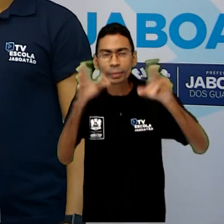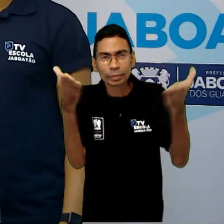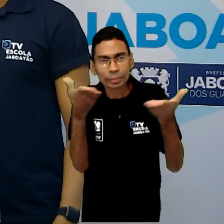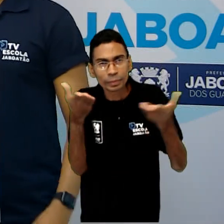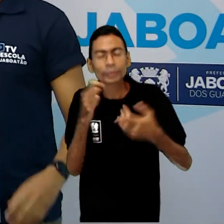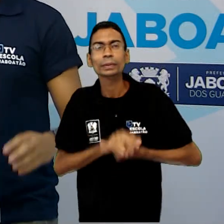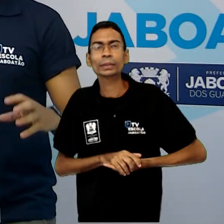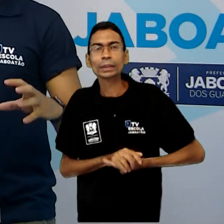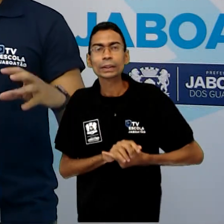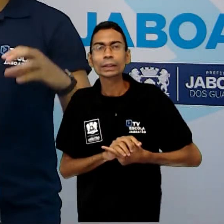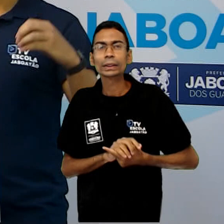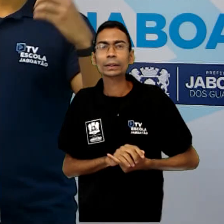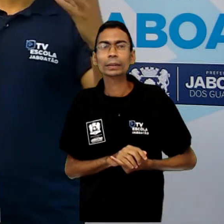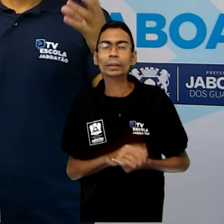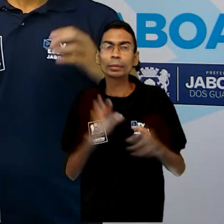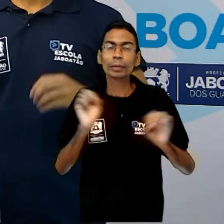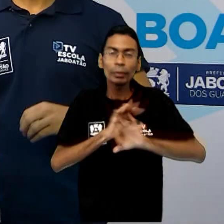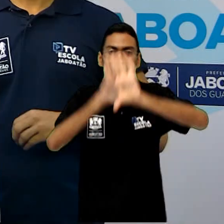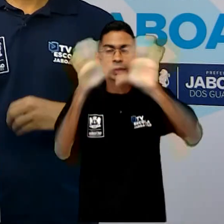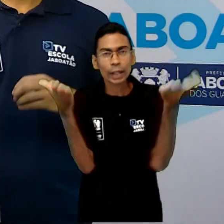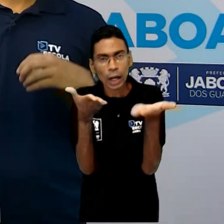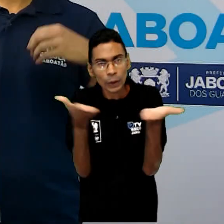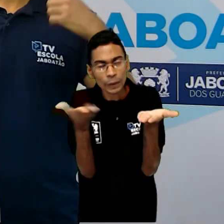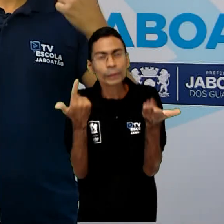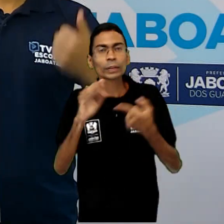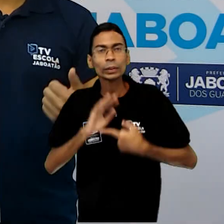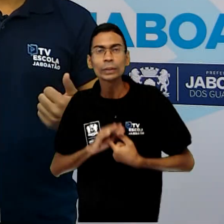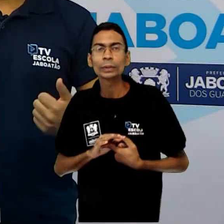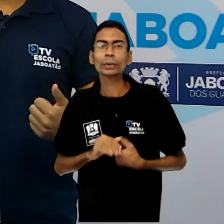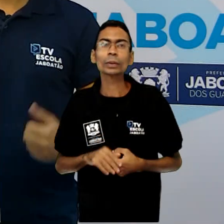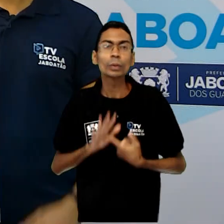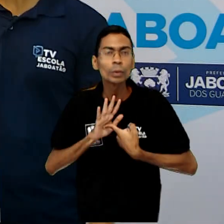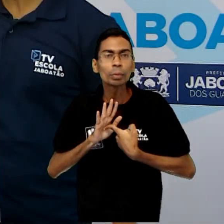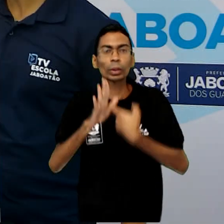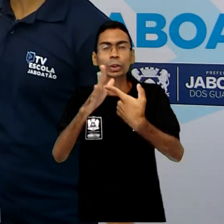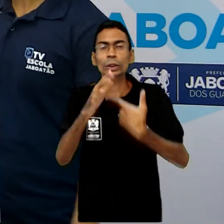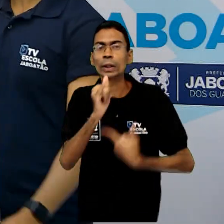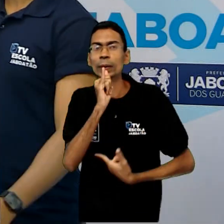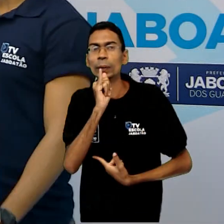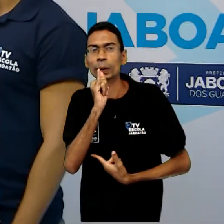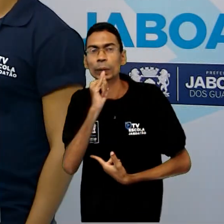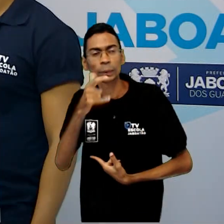dividida. Para ficar mais claro, nós vamos ver outros exemplos, tá certo?